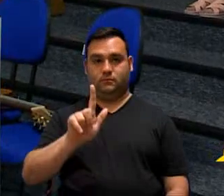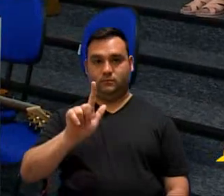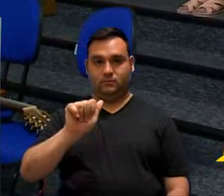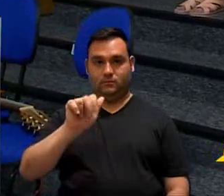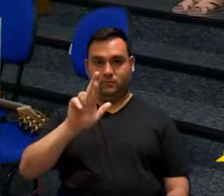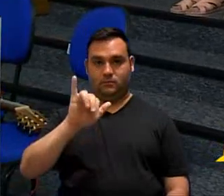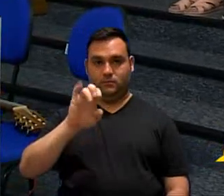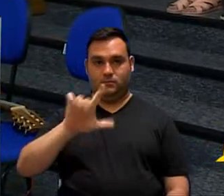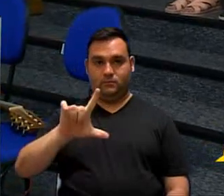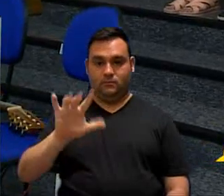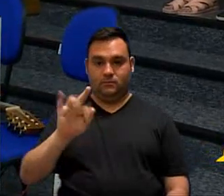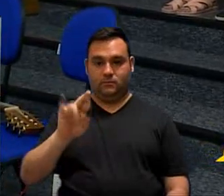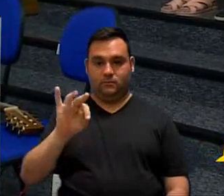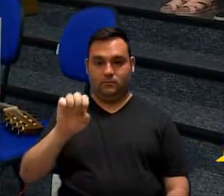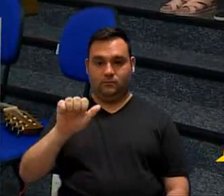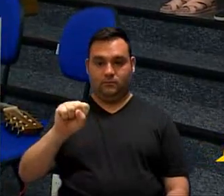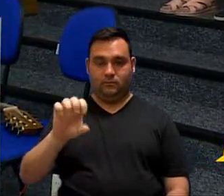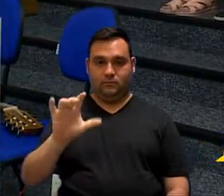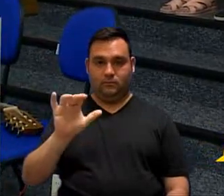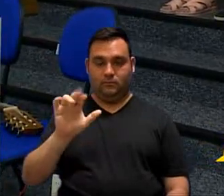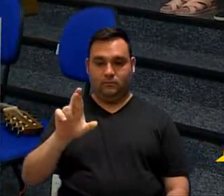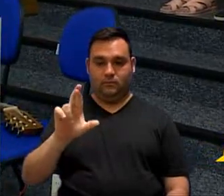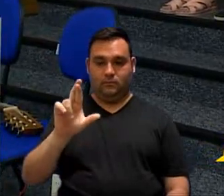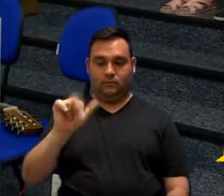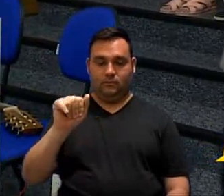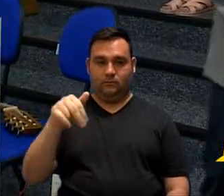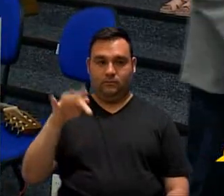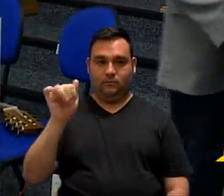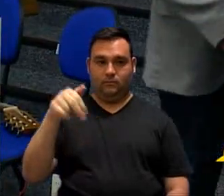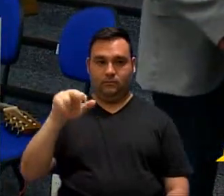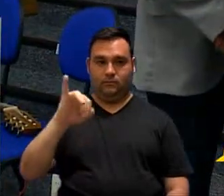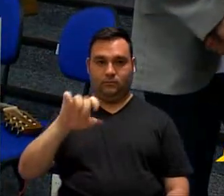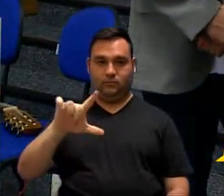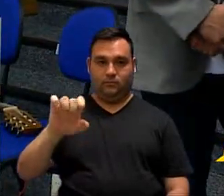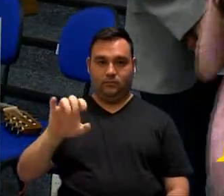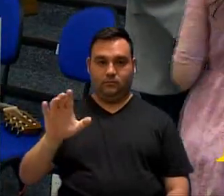Gabriel Freitas Rafanini dos Anjos.